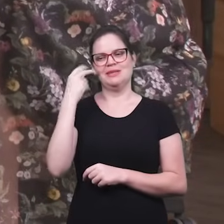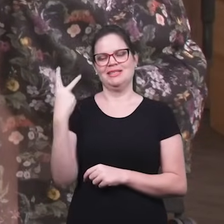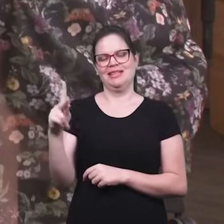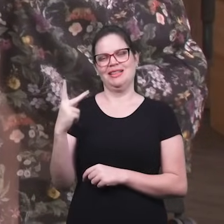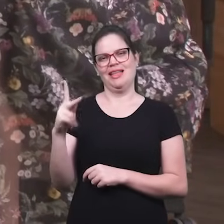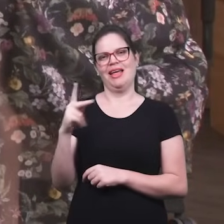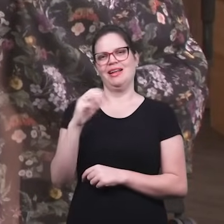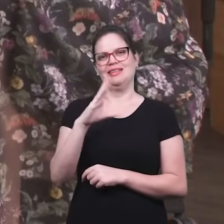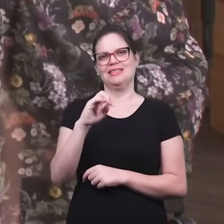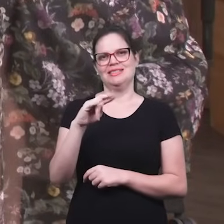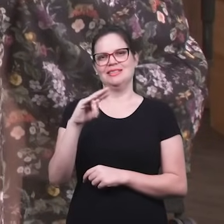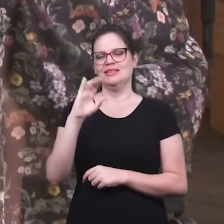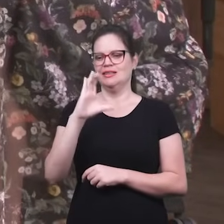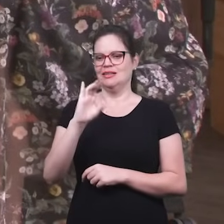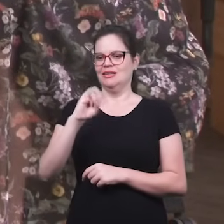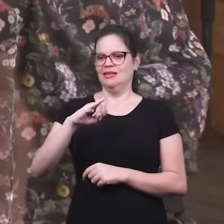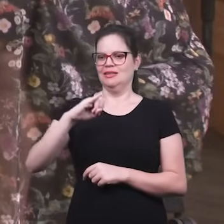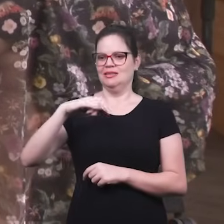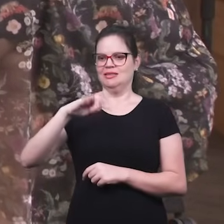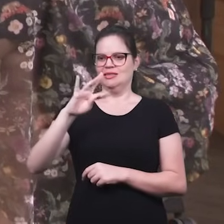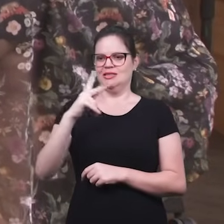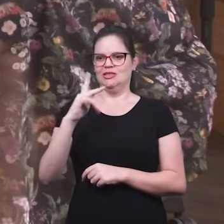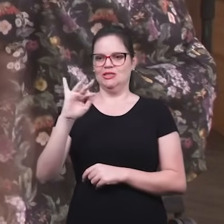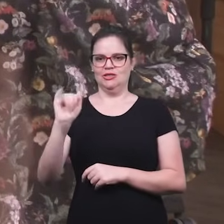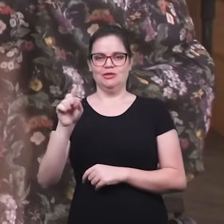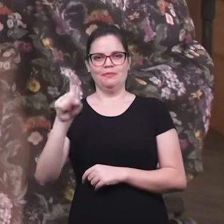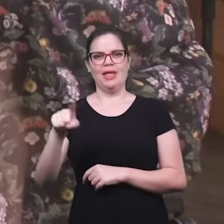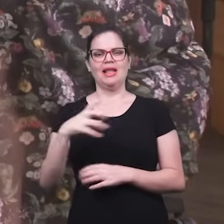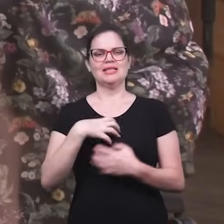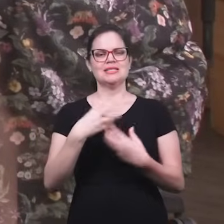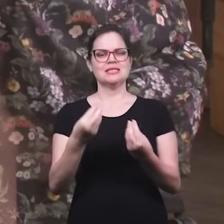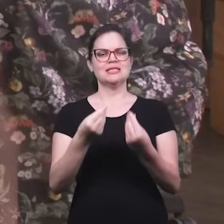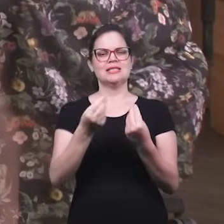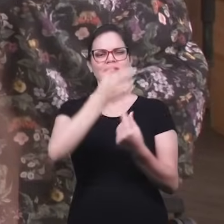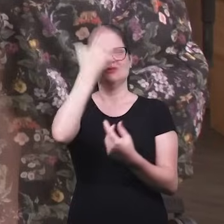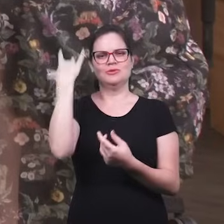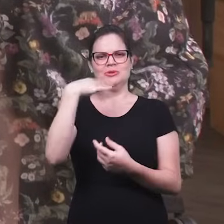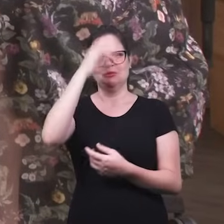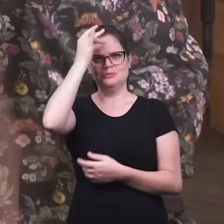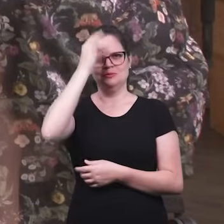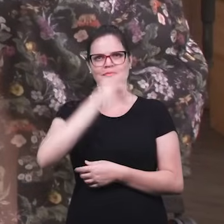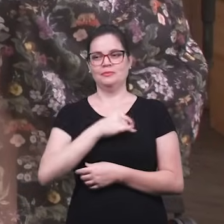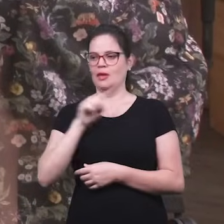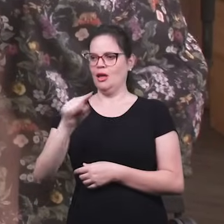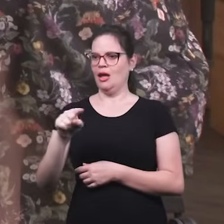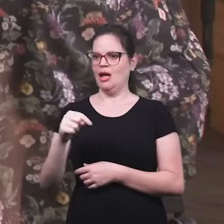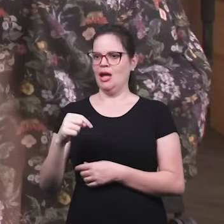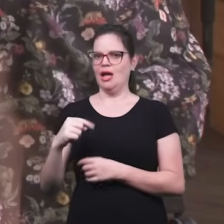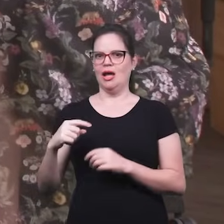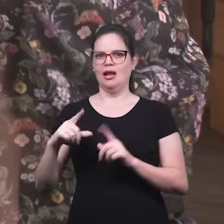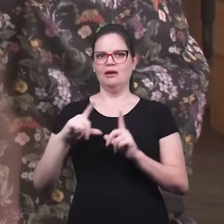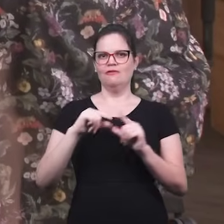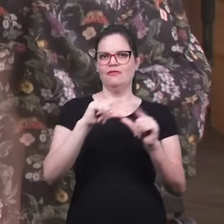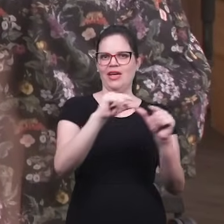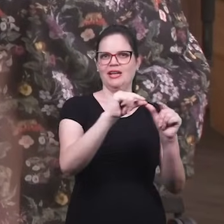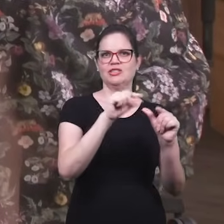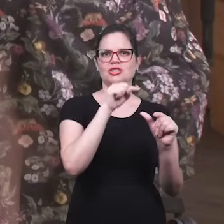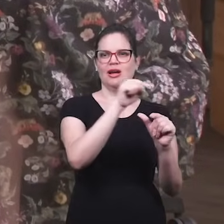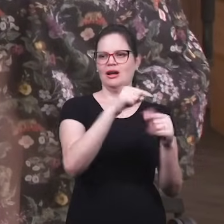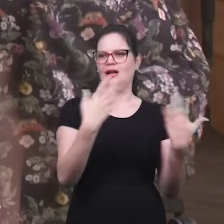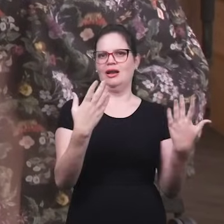Cíntia, né? O que a gente está sensível ao Espírito Santo, né? A Cíntia, ela não estava indo fazer uma viagem missionária,